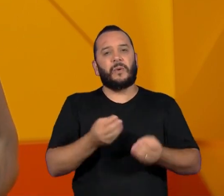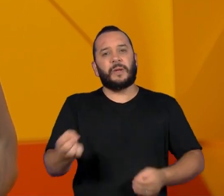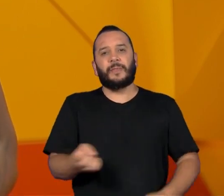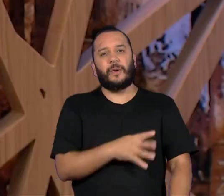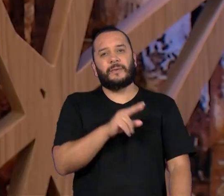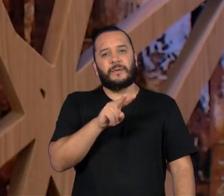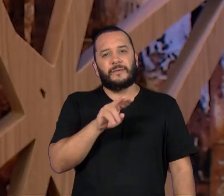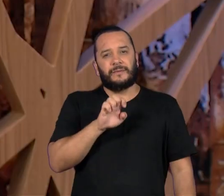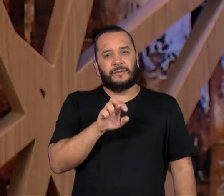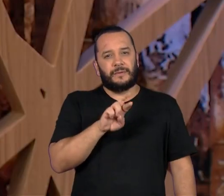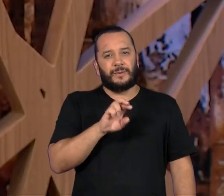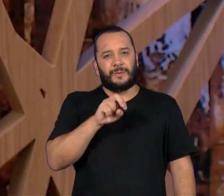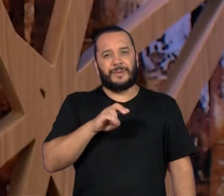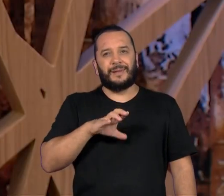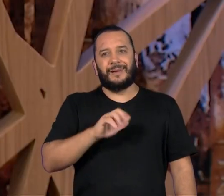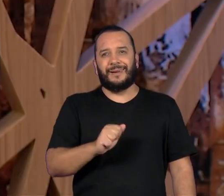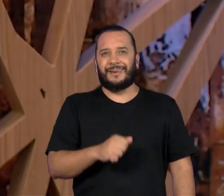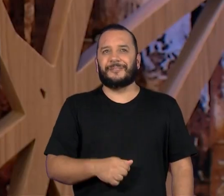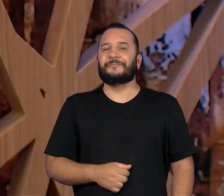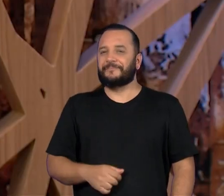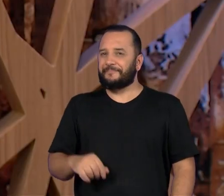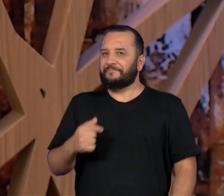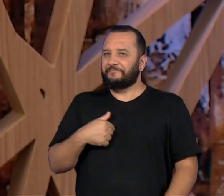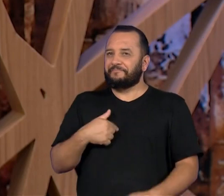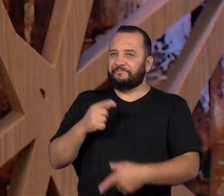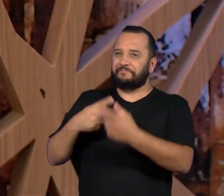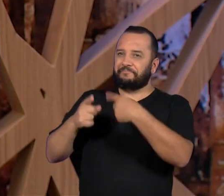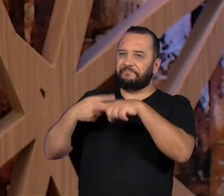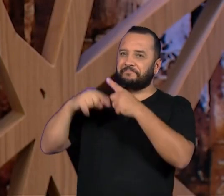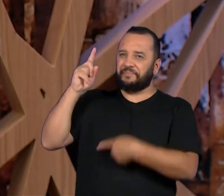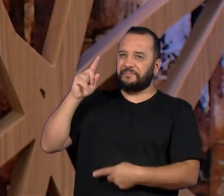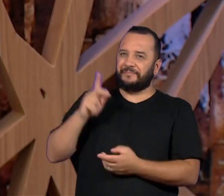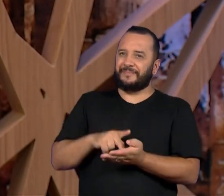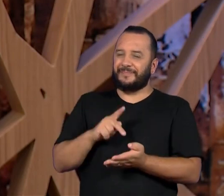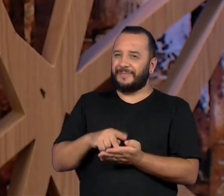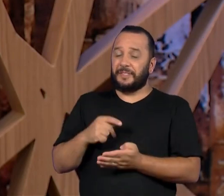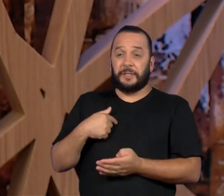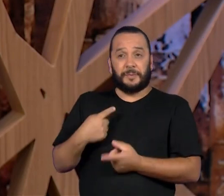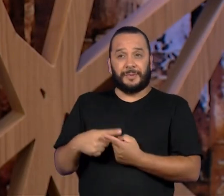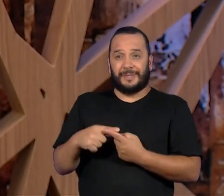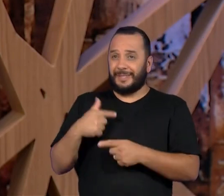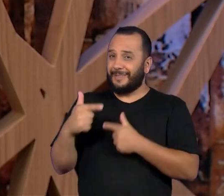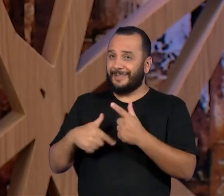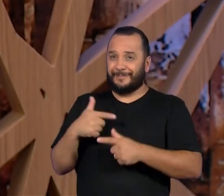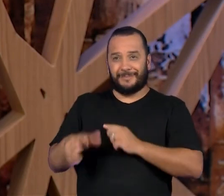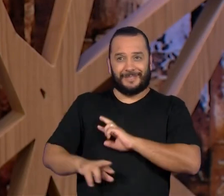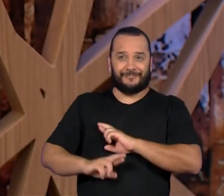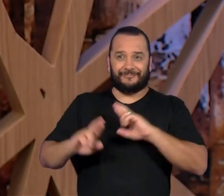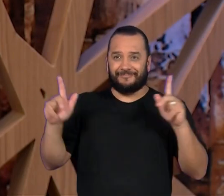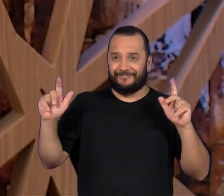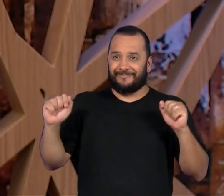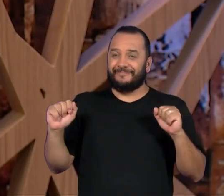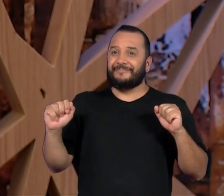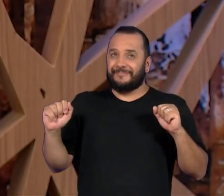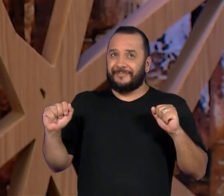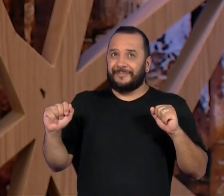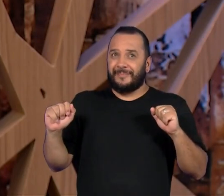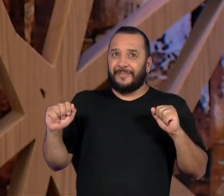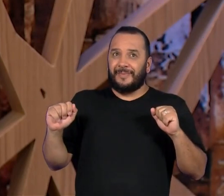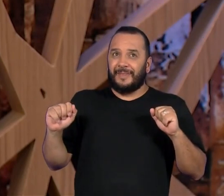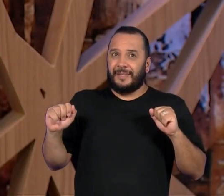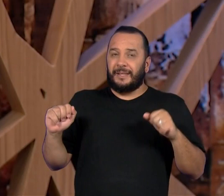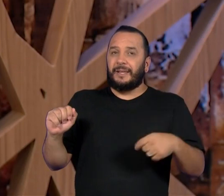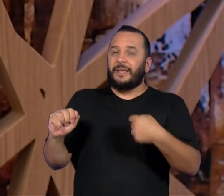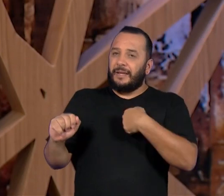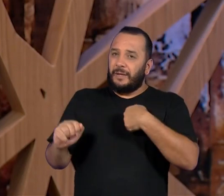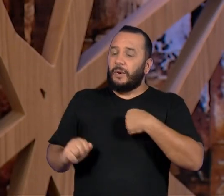Verônica. Foi uma grande virada de chave, porque são profissões completamente diferentes, embora eu